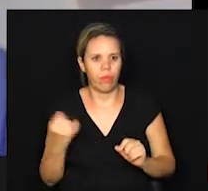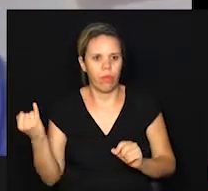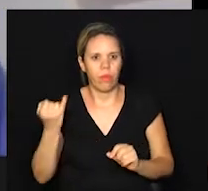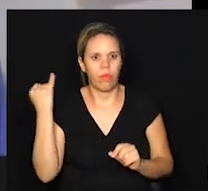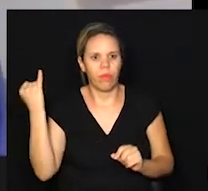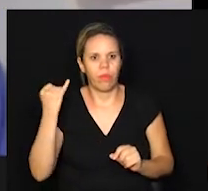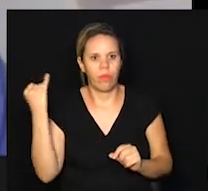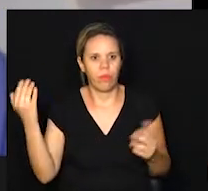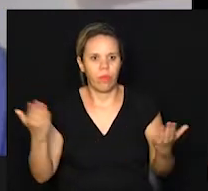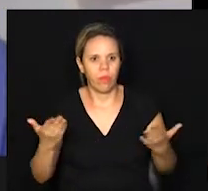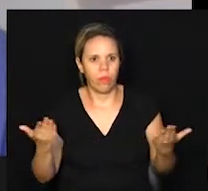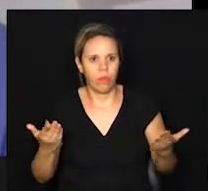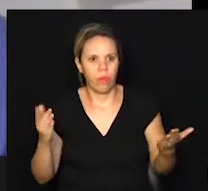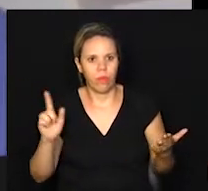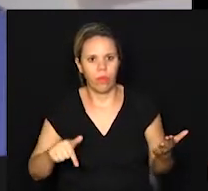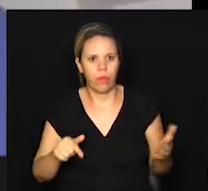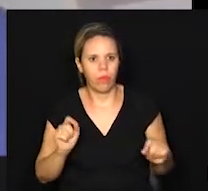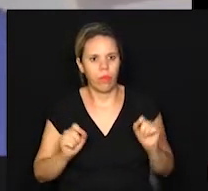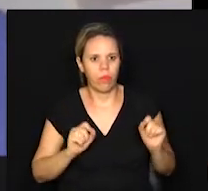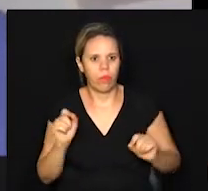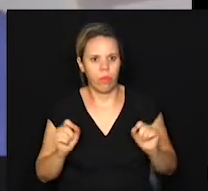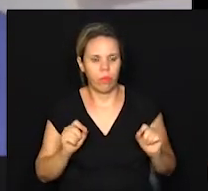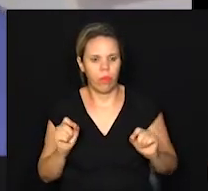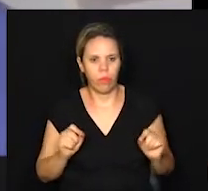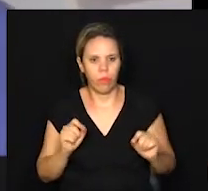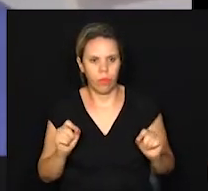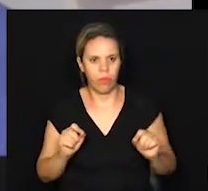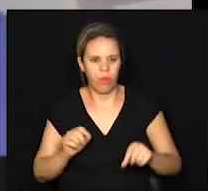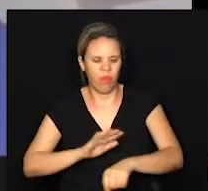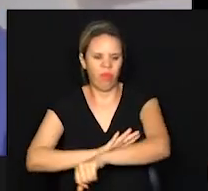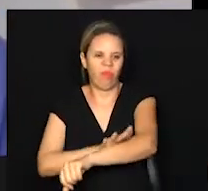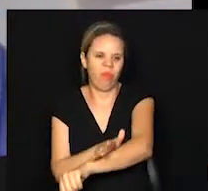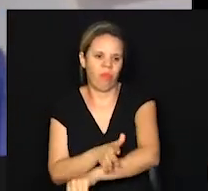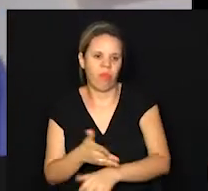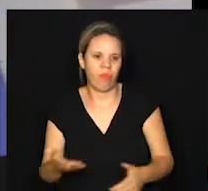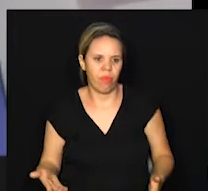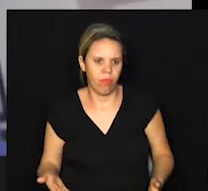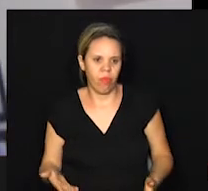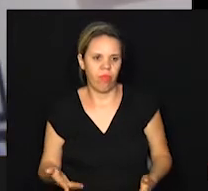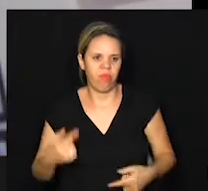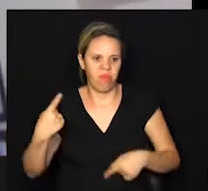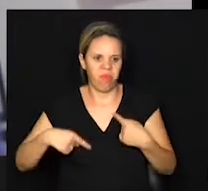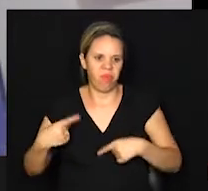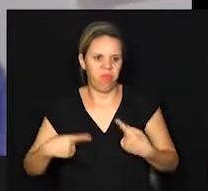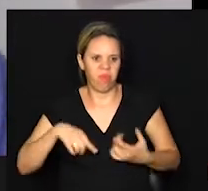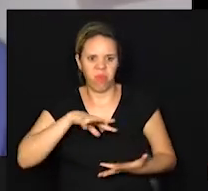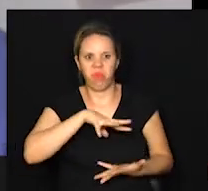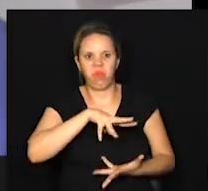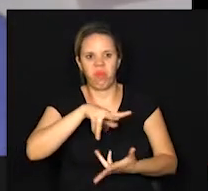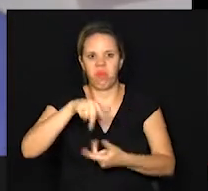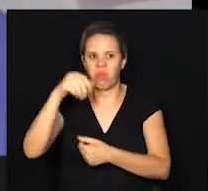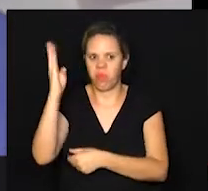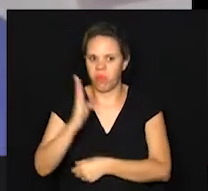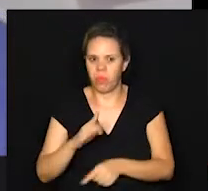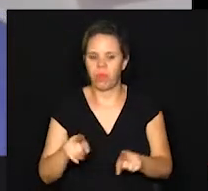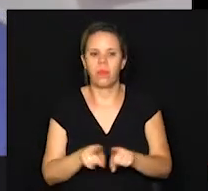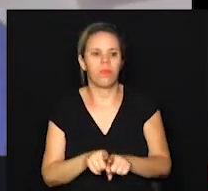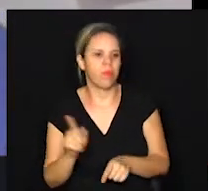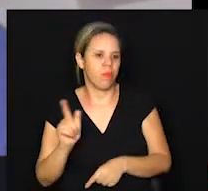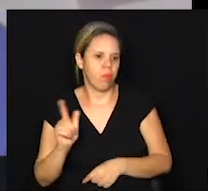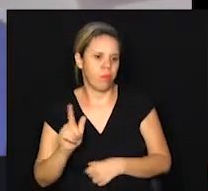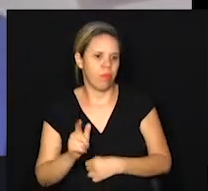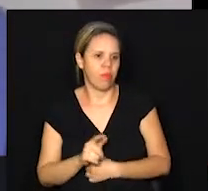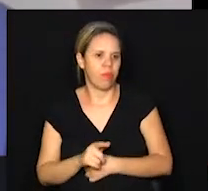relevância hoje, que é a questão racial, né, que está em debate hoje no mundo inteiro e no Brasil também,